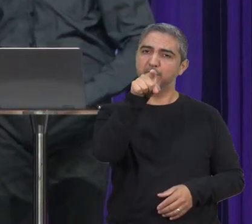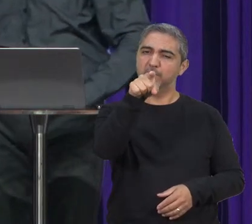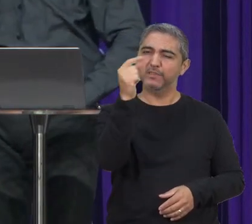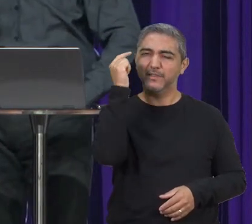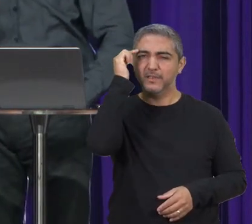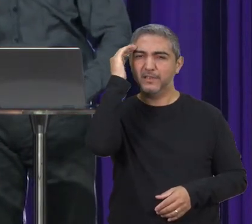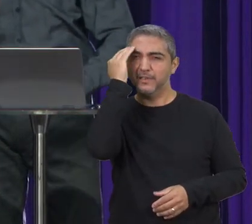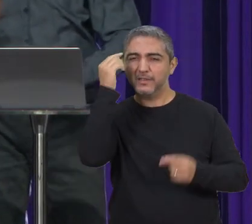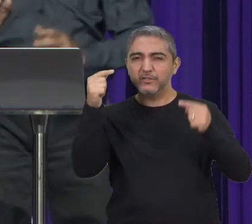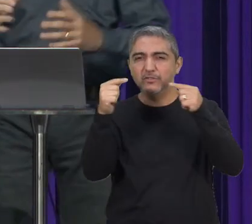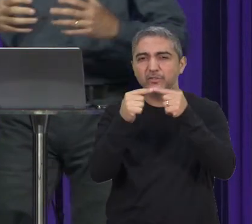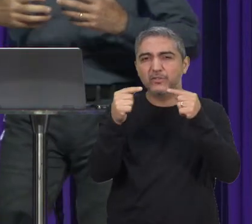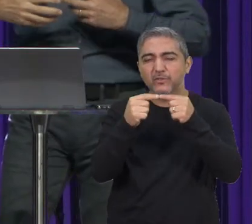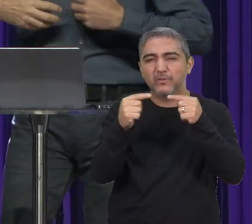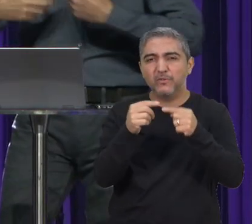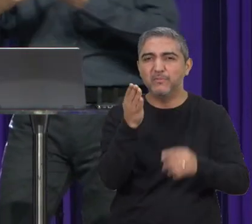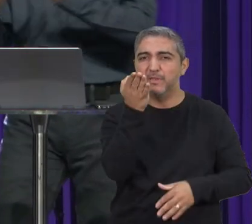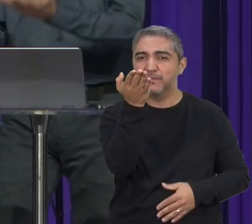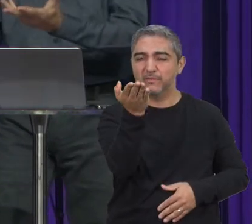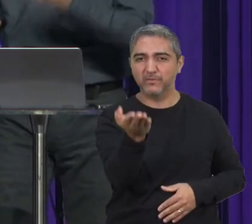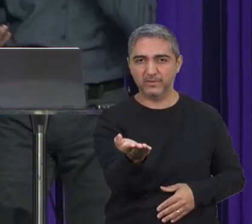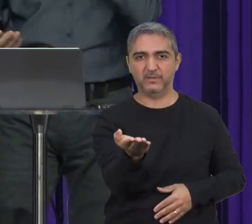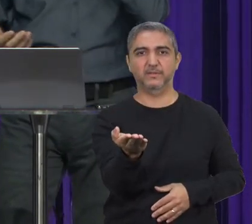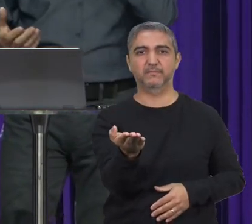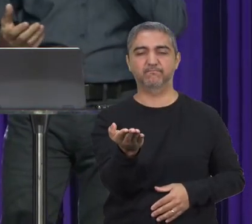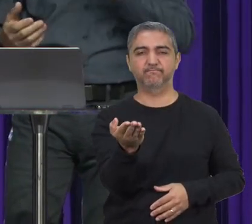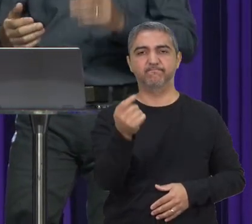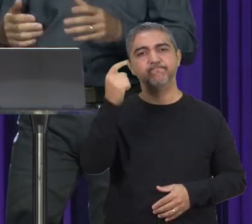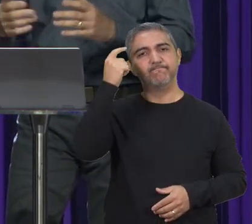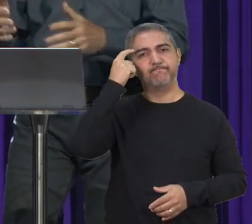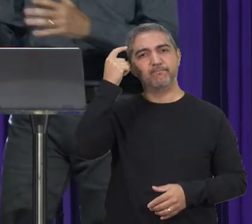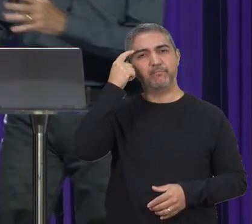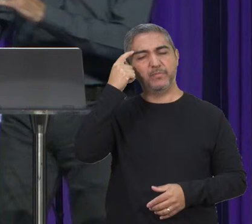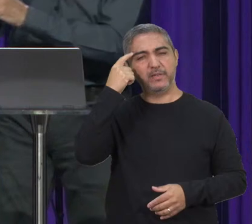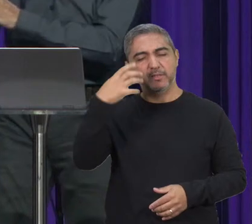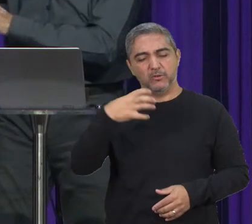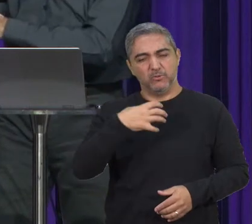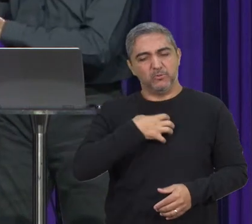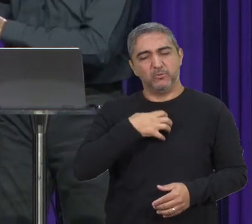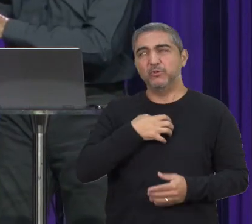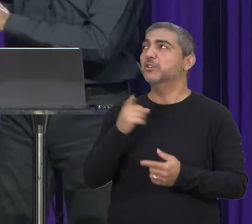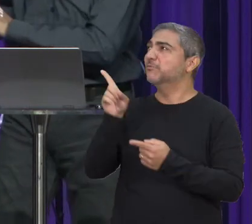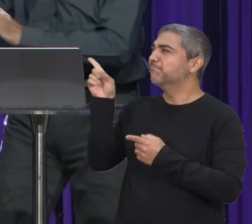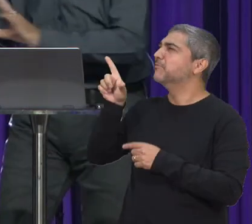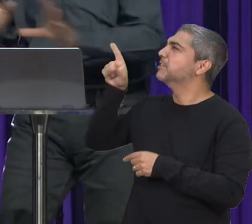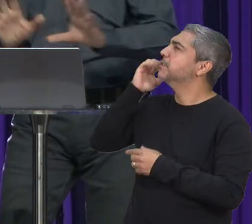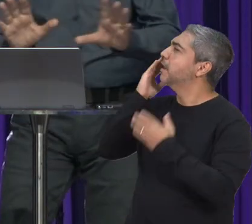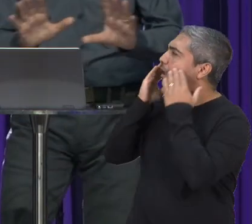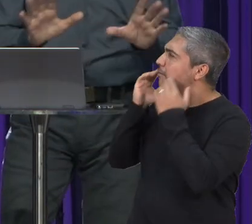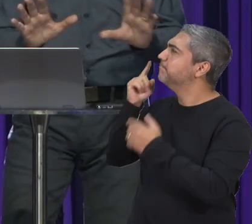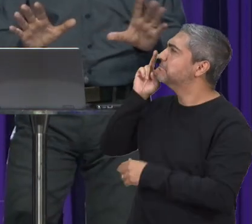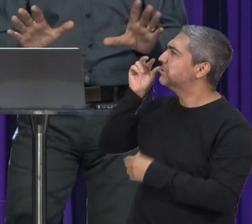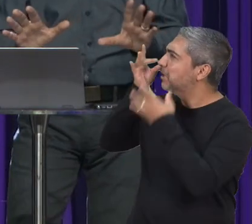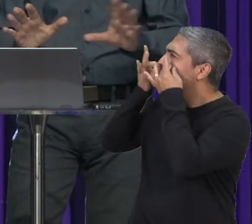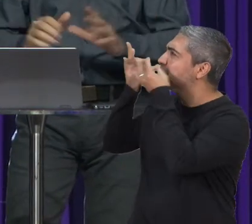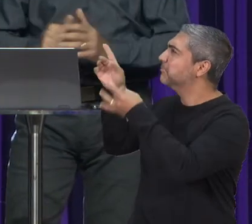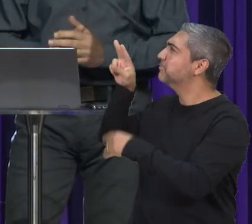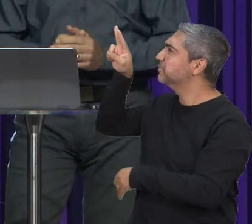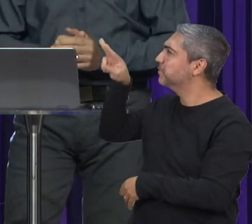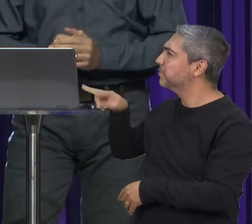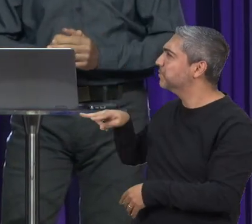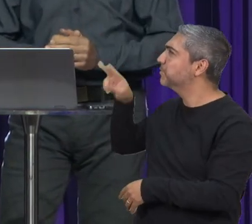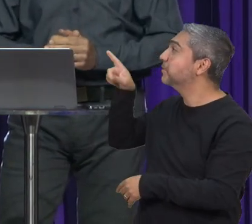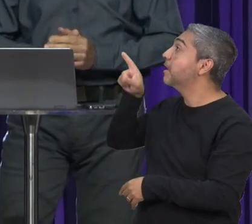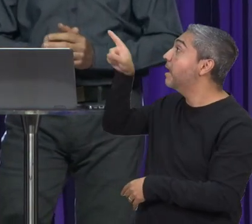acha que é um ponto forte na sua vida, que é a sua maneira de ser, você pode dizer: olha, eu posso dizer que esse é um ponto forte da minha vida.